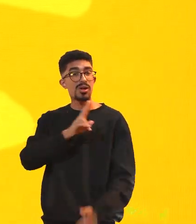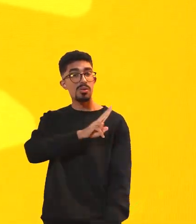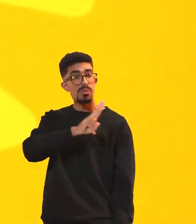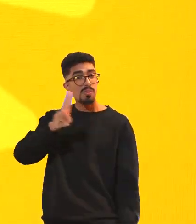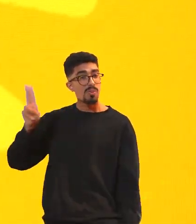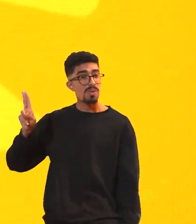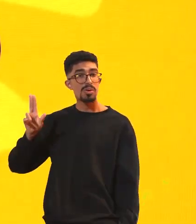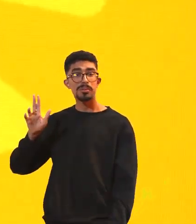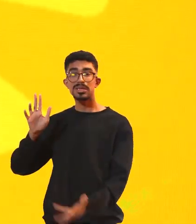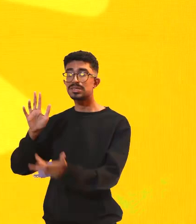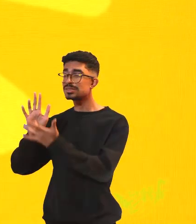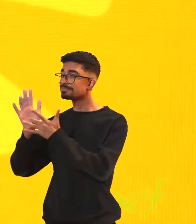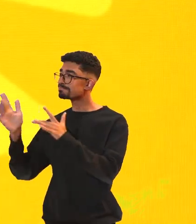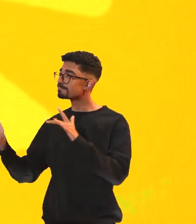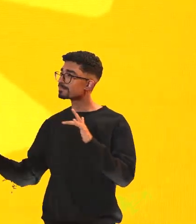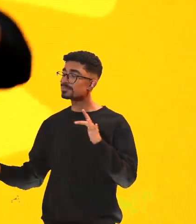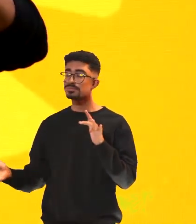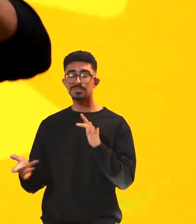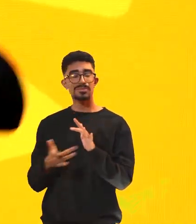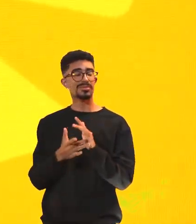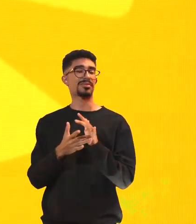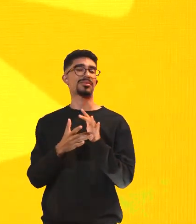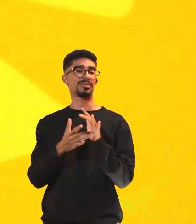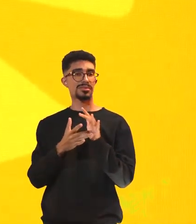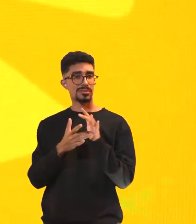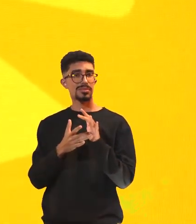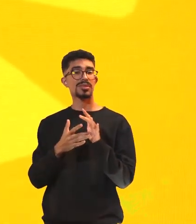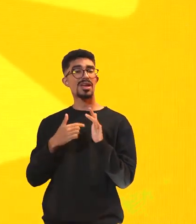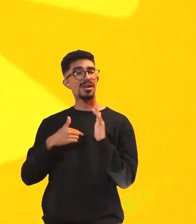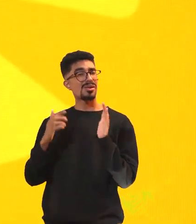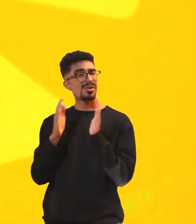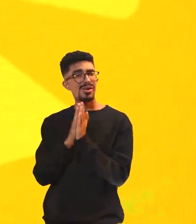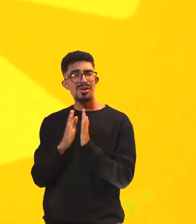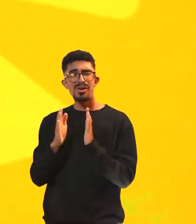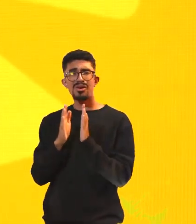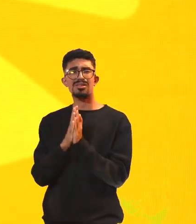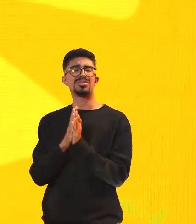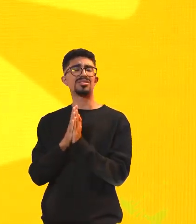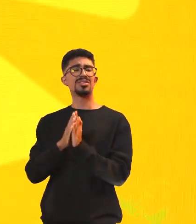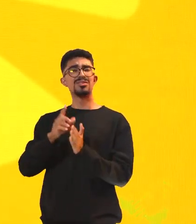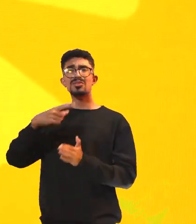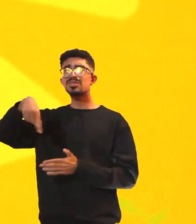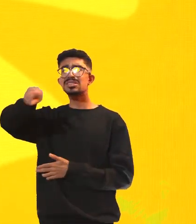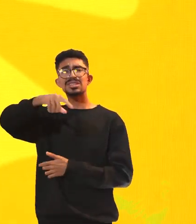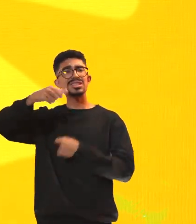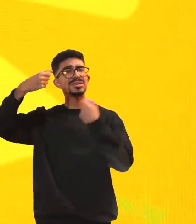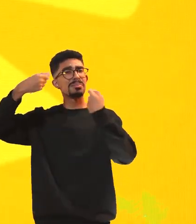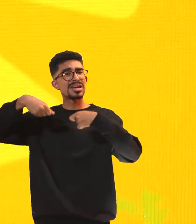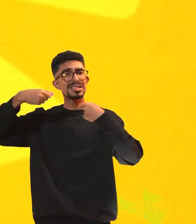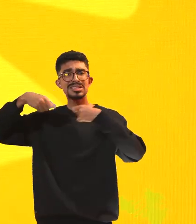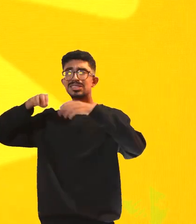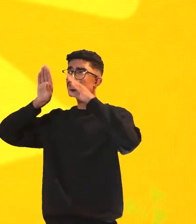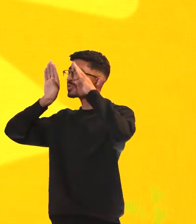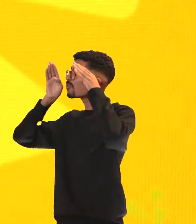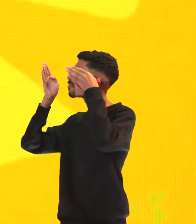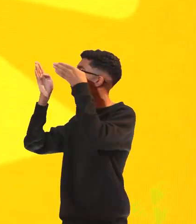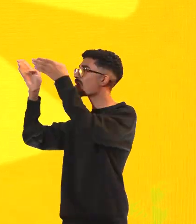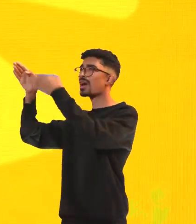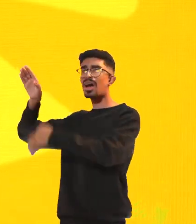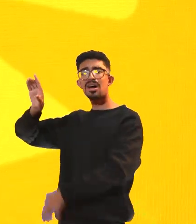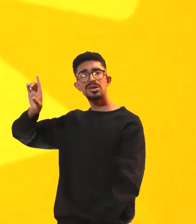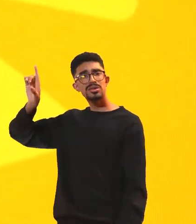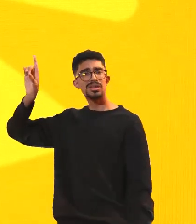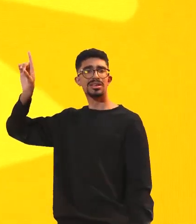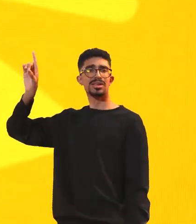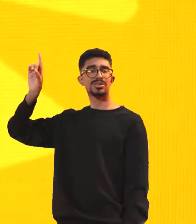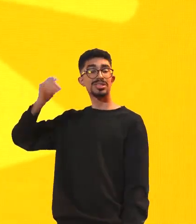eu falo para os meus irmãos aqui presentes, para quem está assistindo na internet, ande vigilante. Viva a pureza de uma